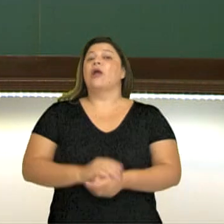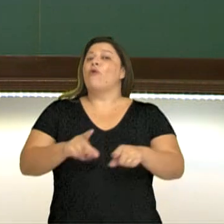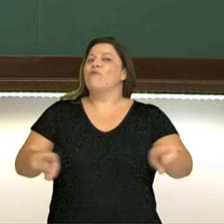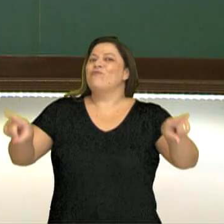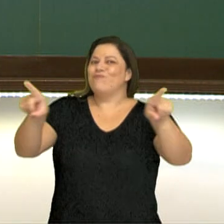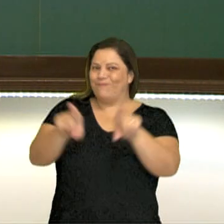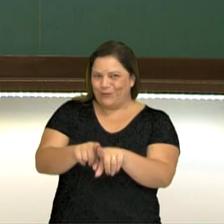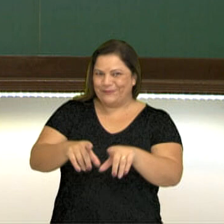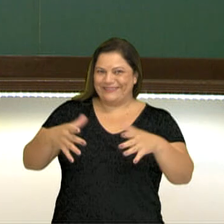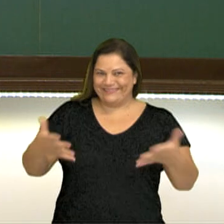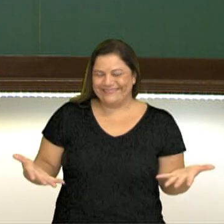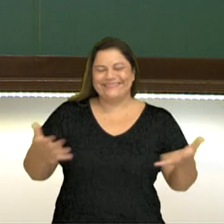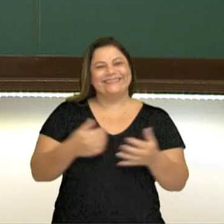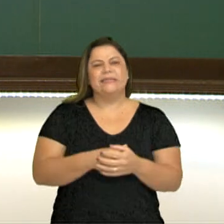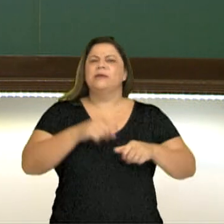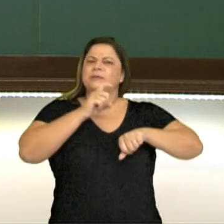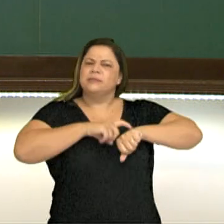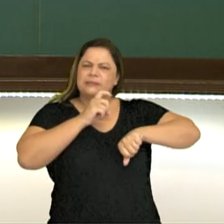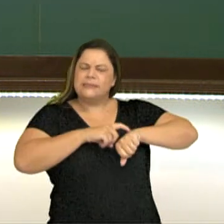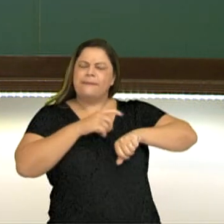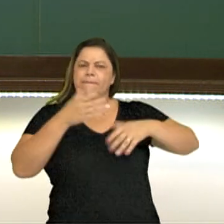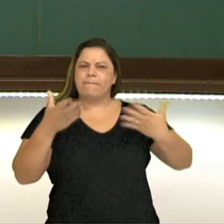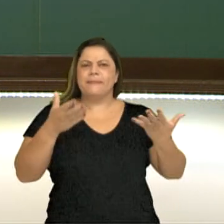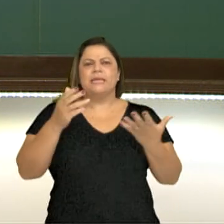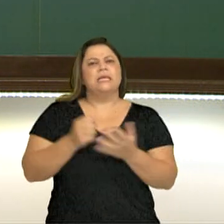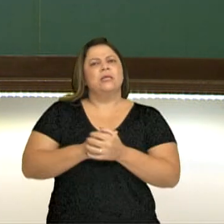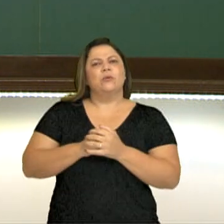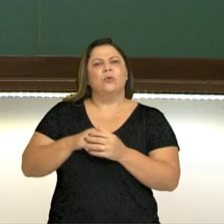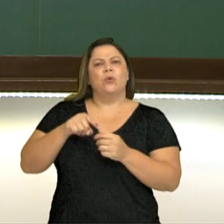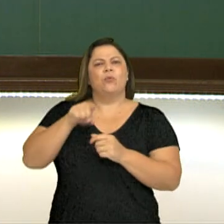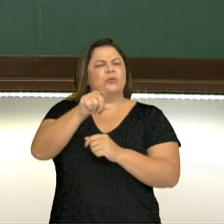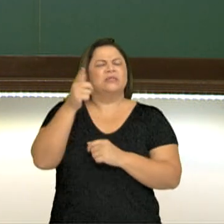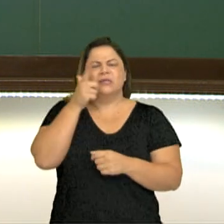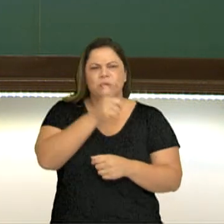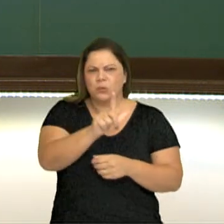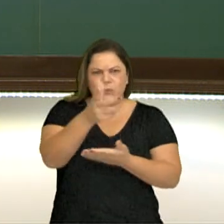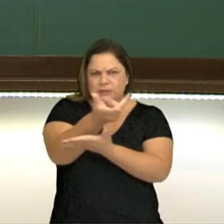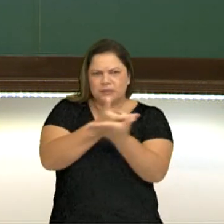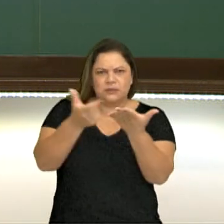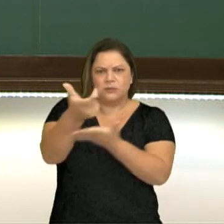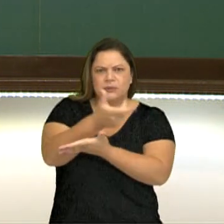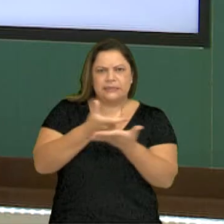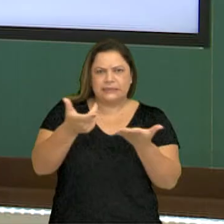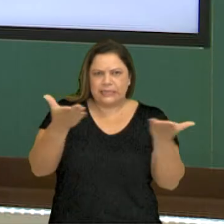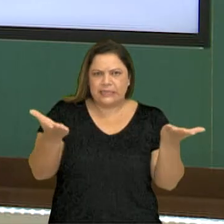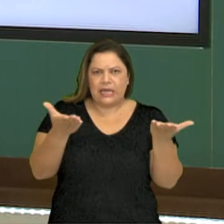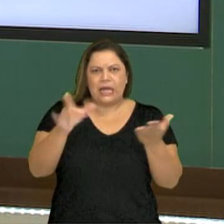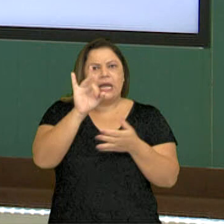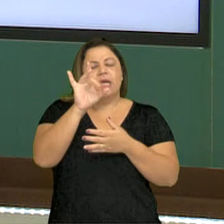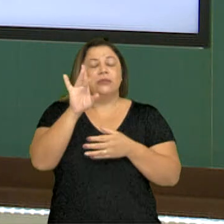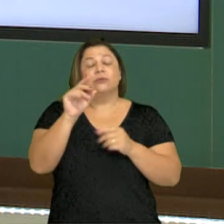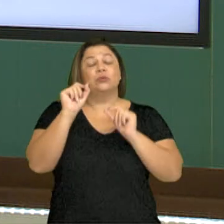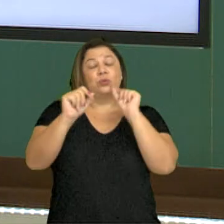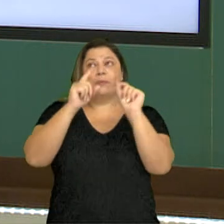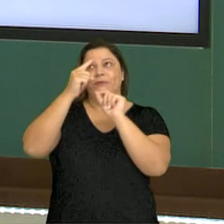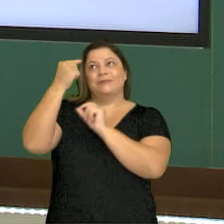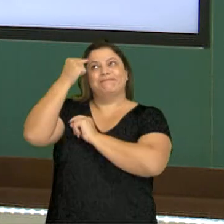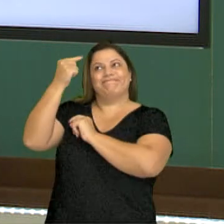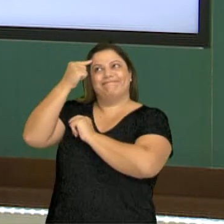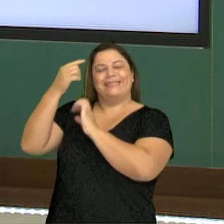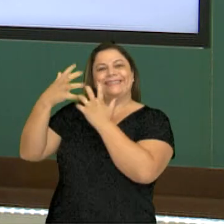Retornamos. Então, esse tempinho que eu dei, lógico que você não conseguiu fazer o desenho. Era só para vocês terem uma